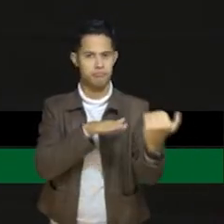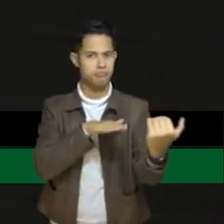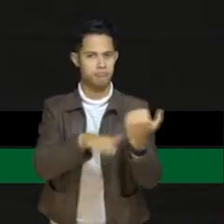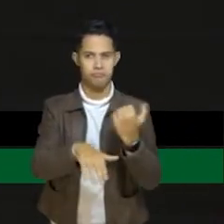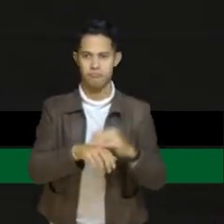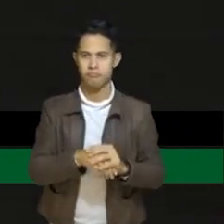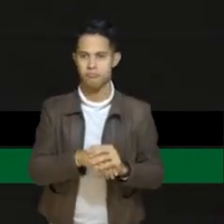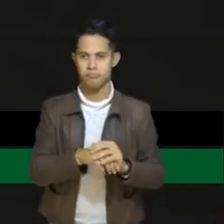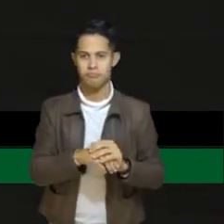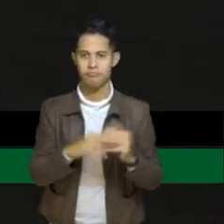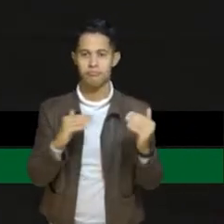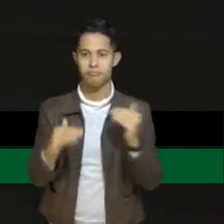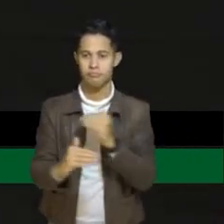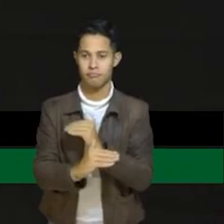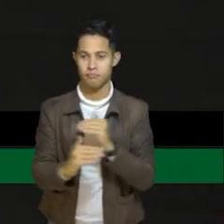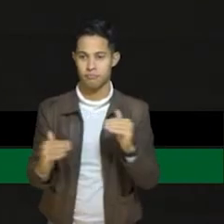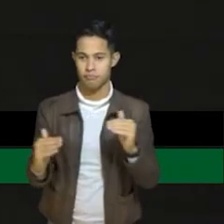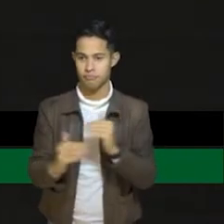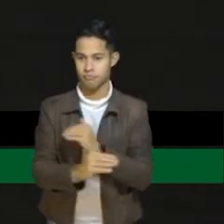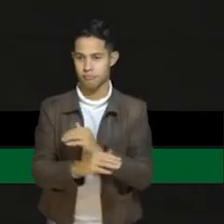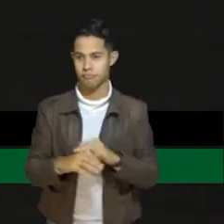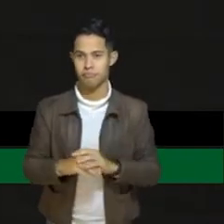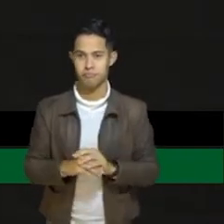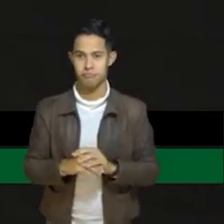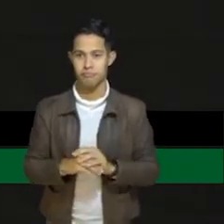para ocorrer